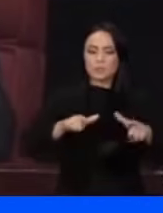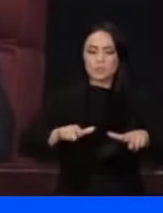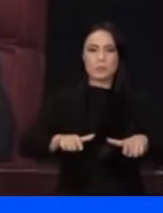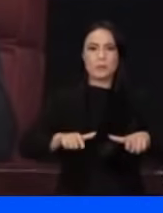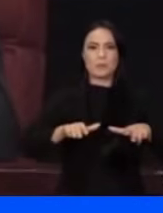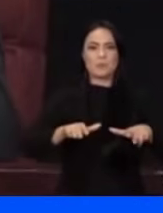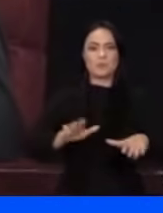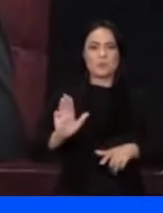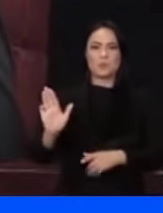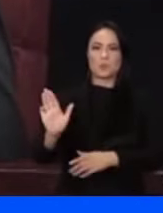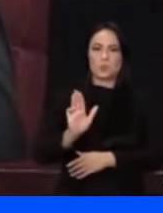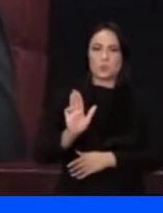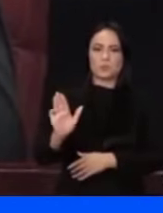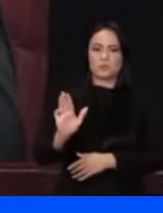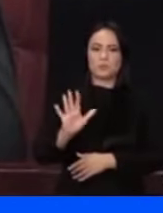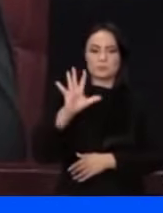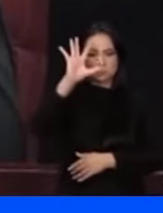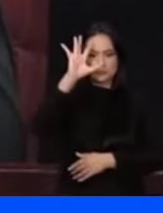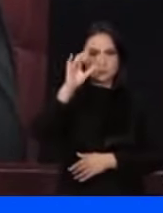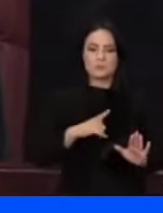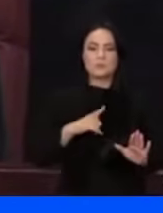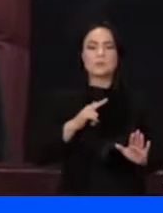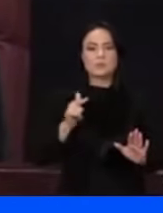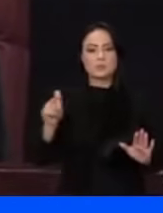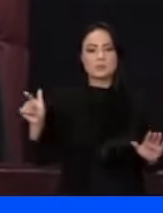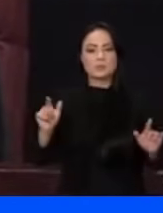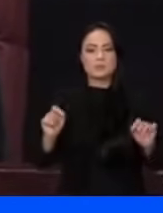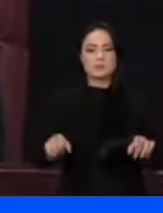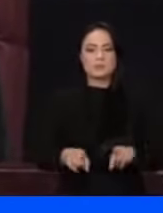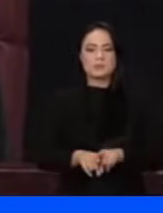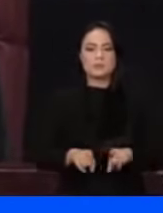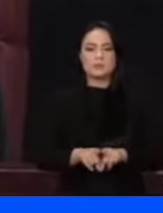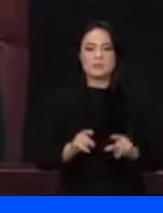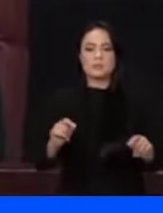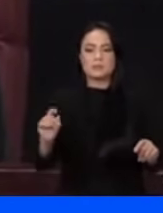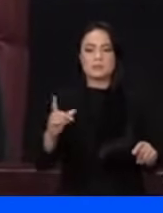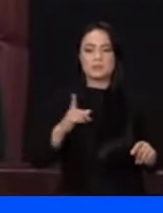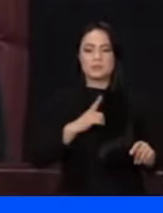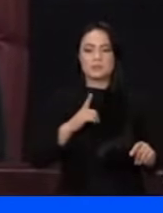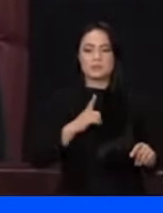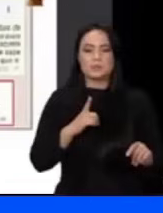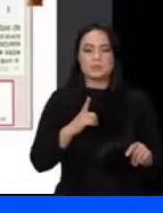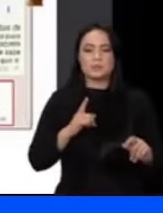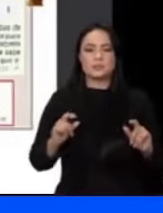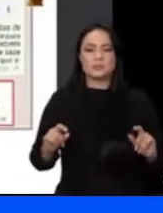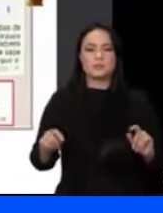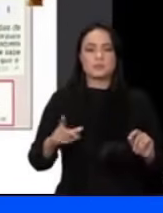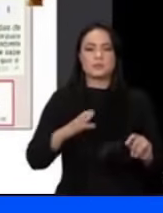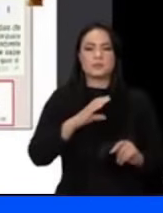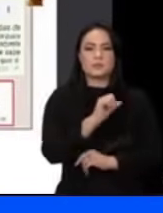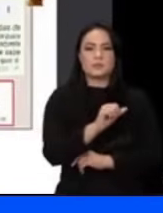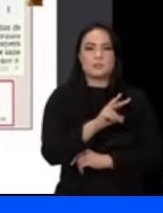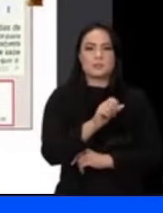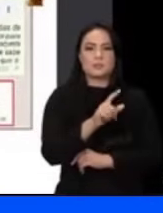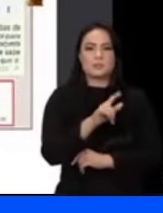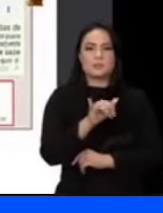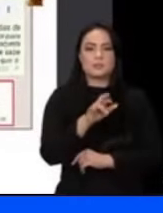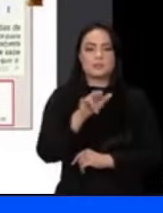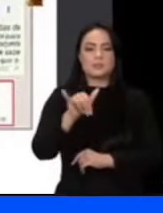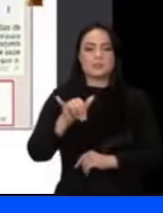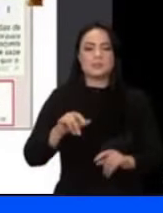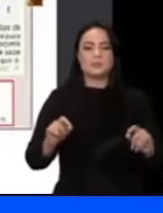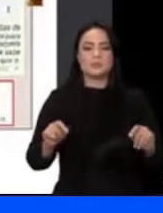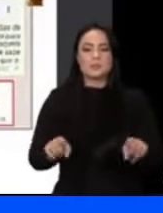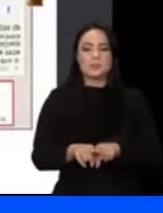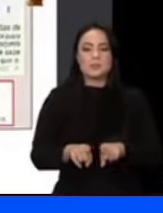diplomação, como determina a Constituição. Outra comunicação de Cavalieri com o Mauro